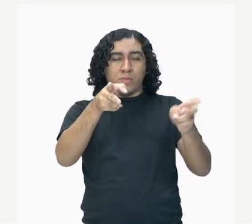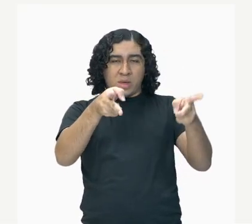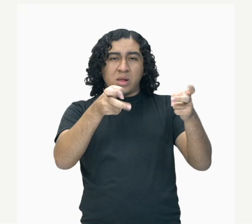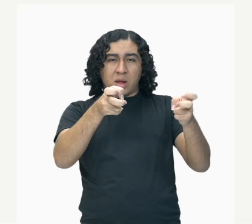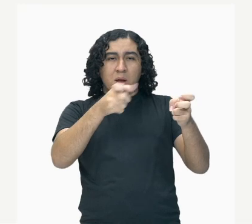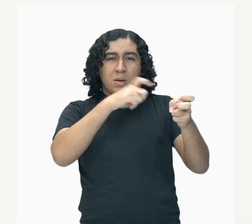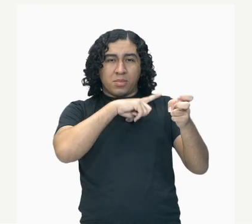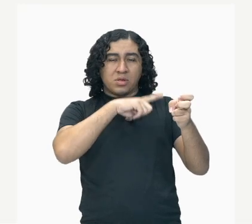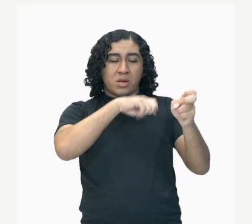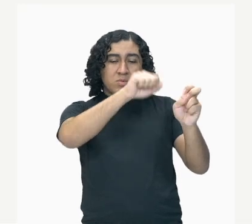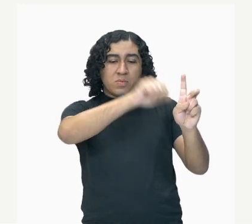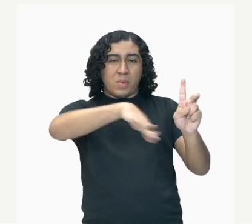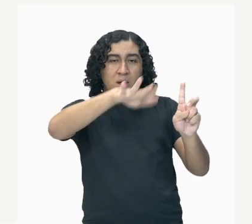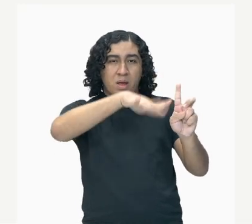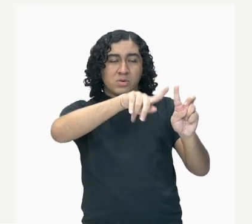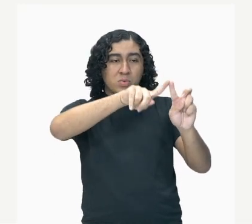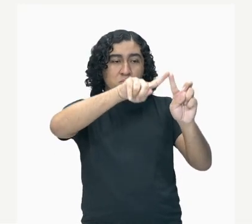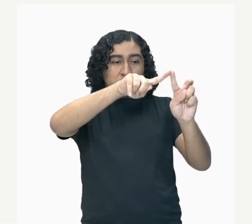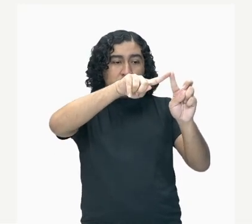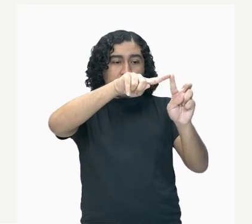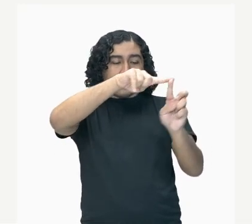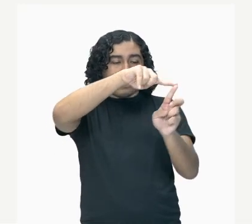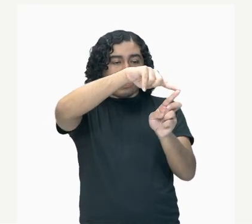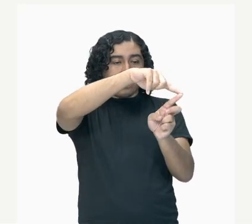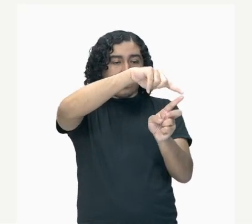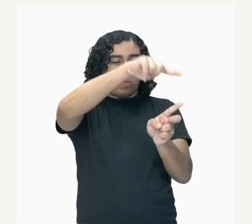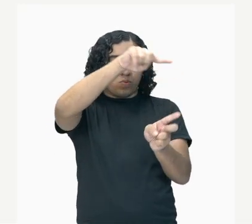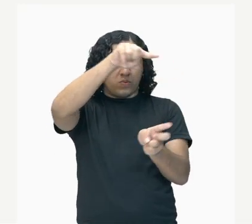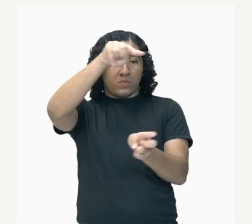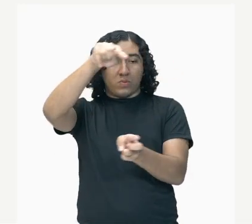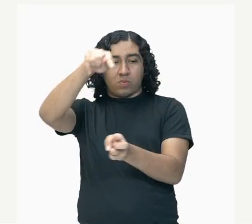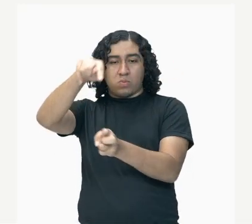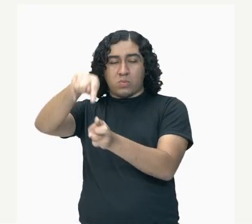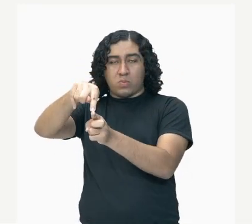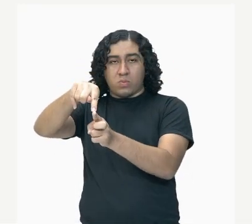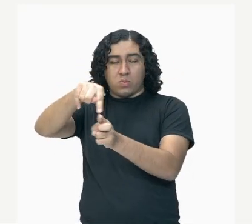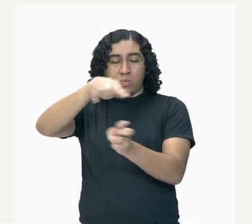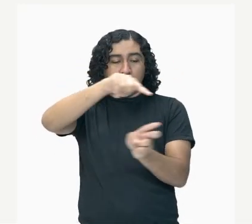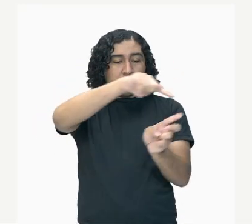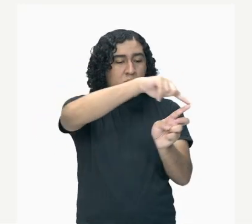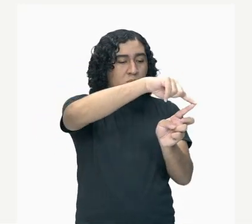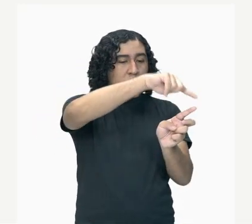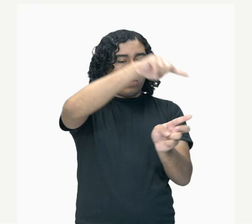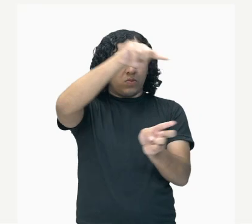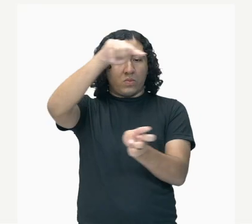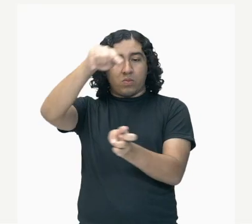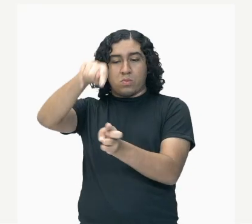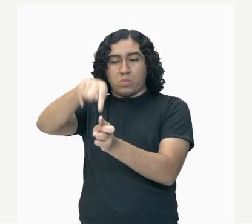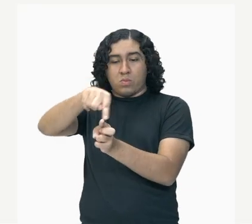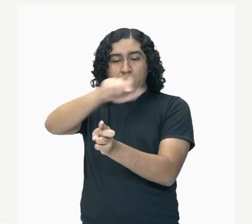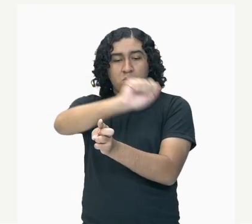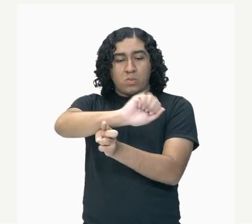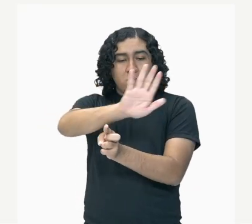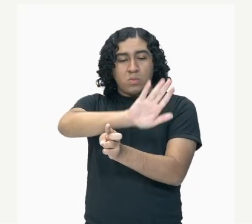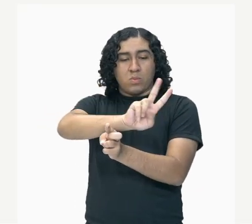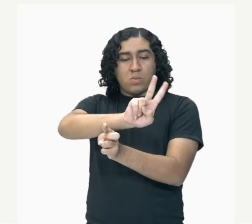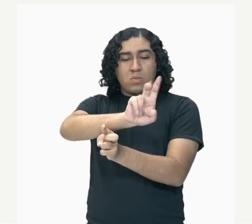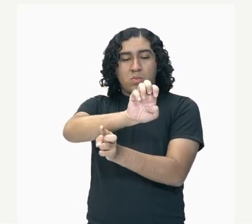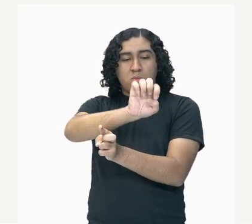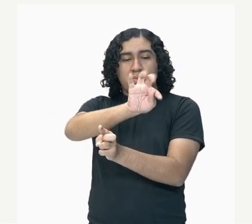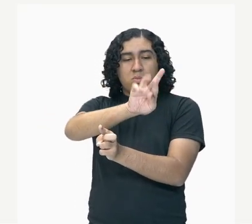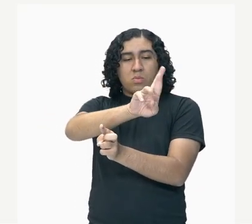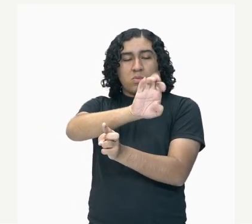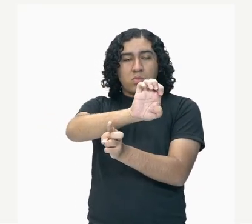ó aí eu chamo isso aí de ventre esse buchinho que tá aí é o ventre e aqui eu tenho outro ventre Olha